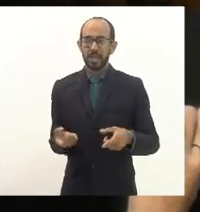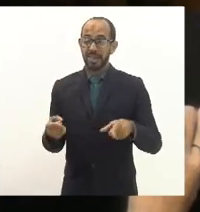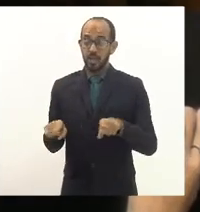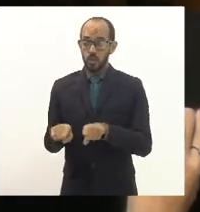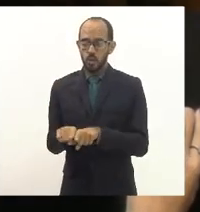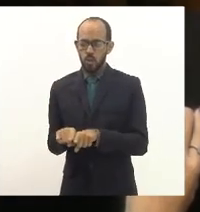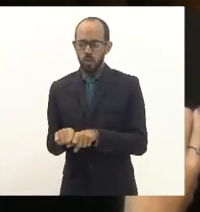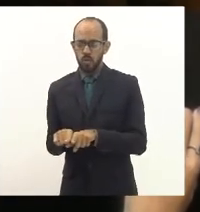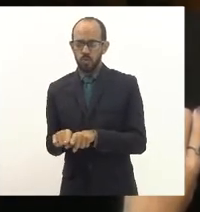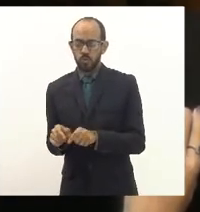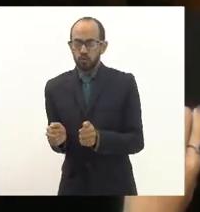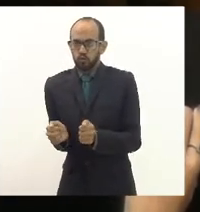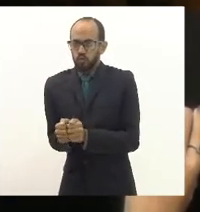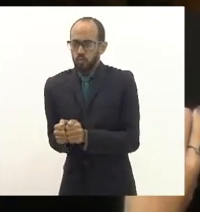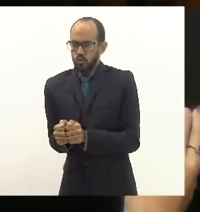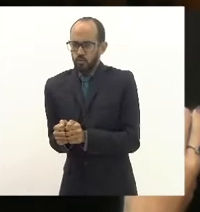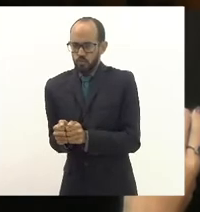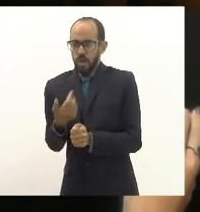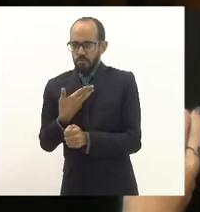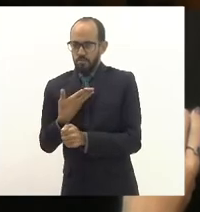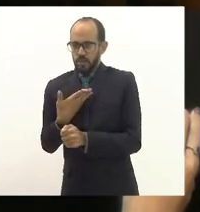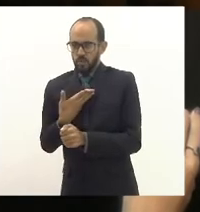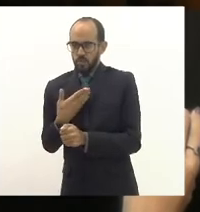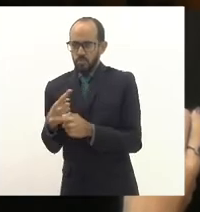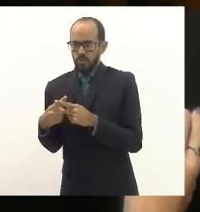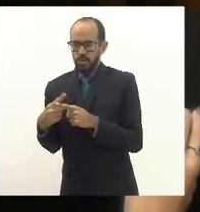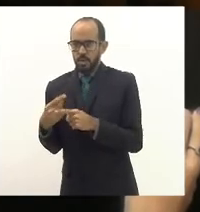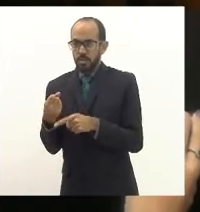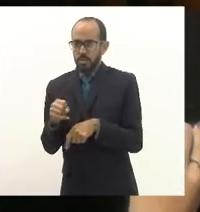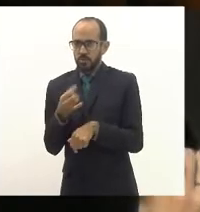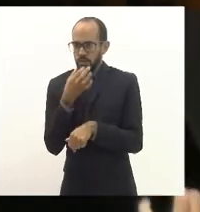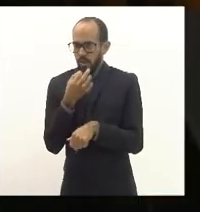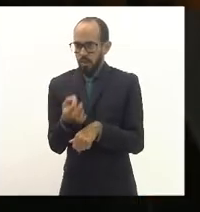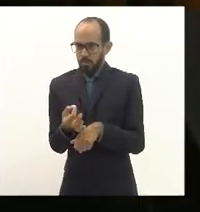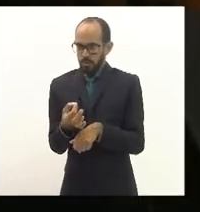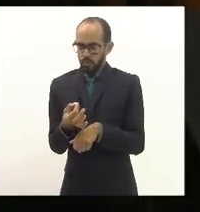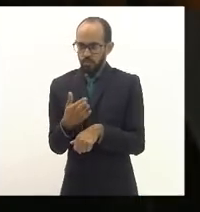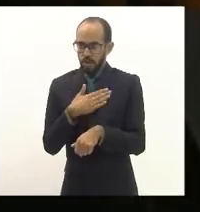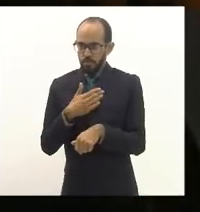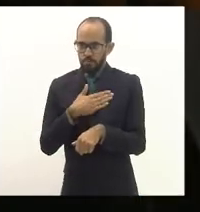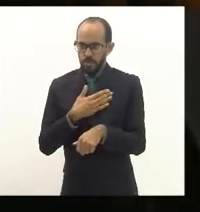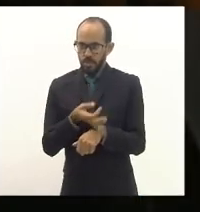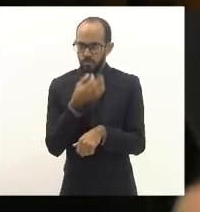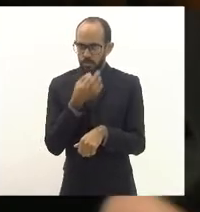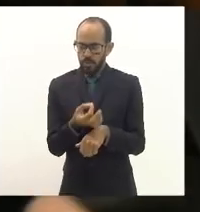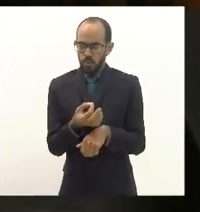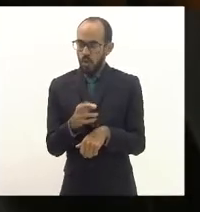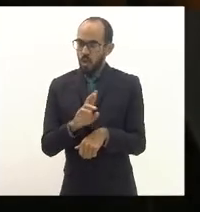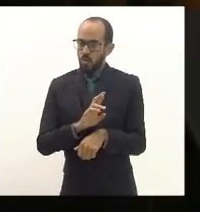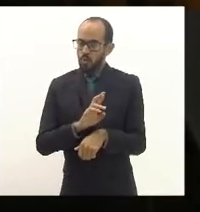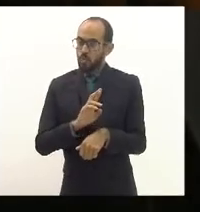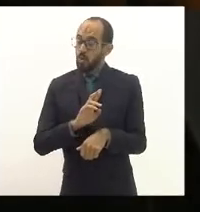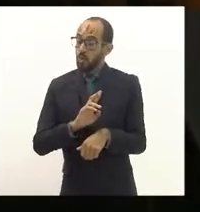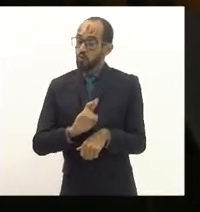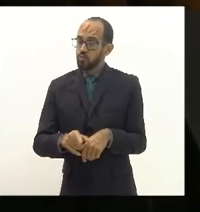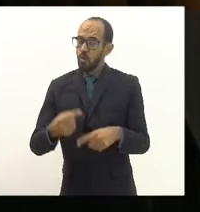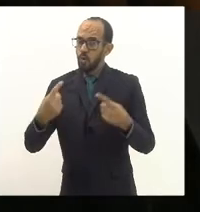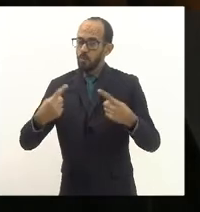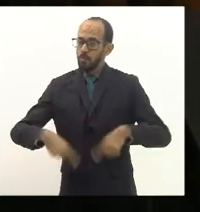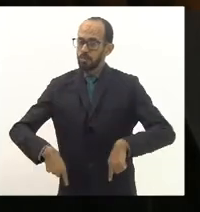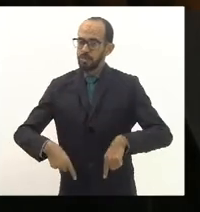tiver o seu posicionamento, porque eu repito mais uma vez, eu não me considero oposição. Eu